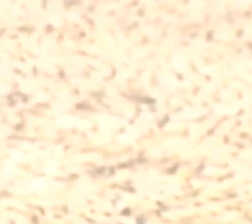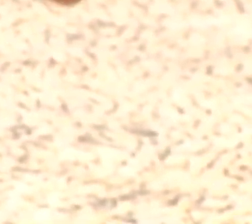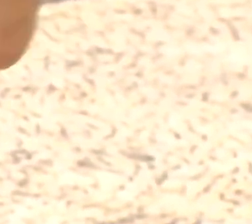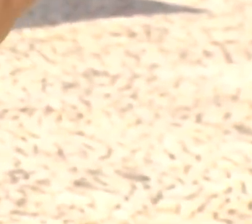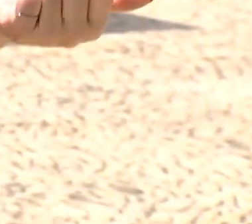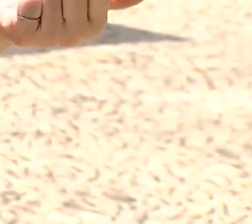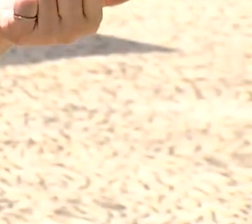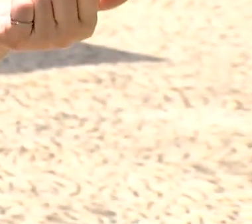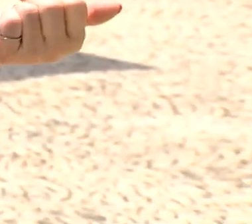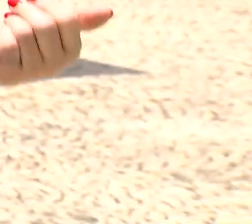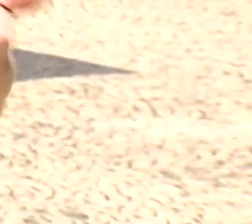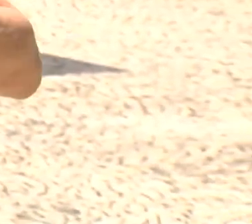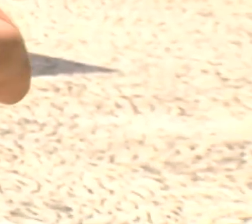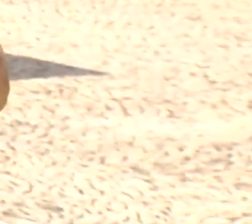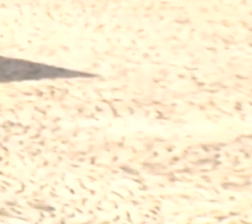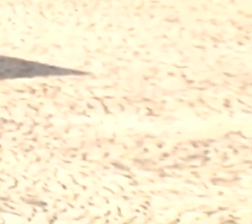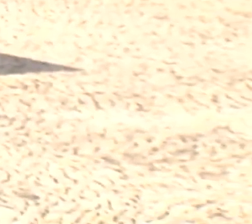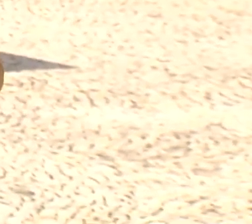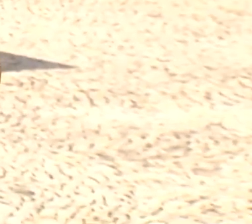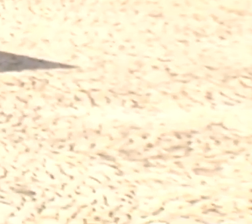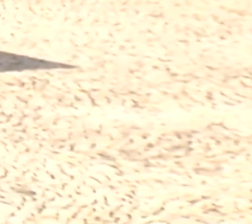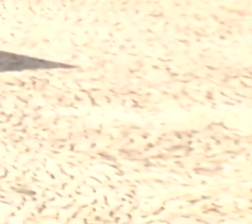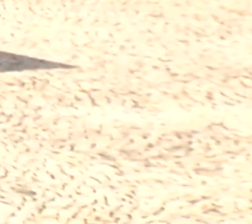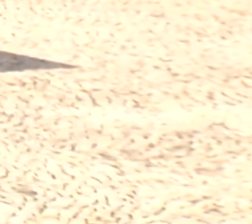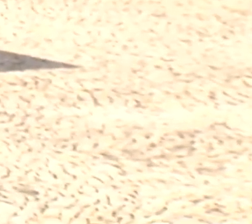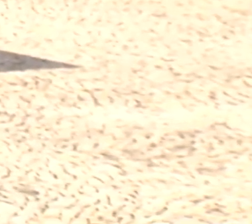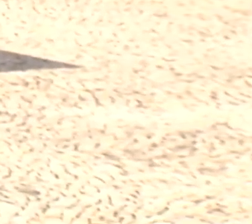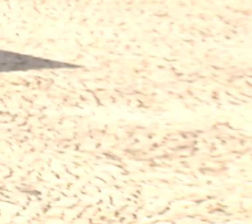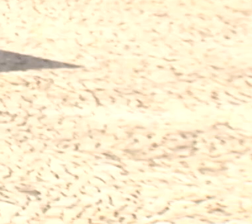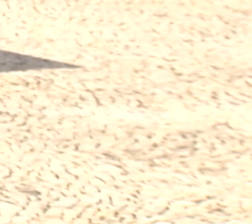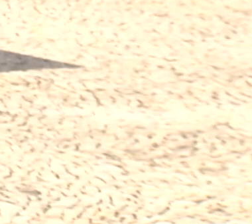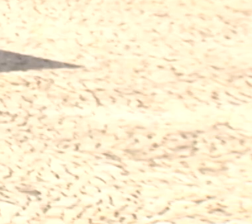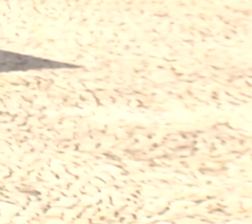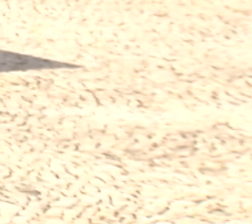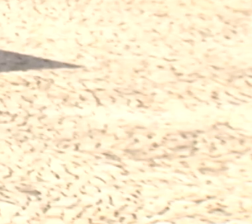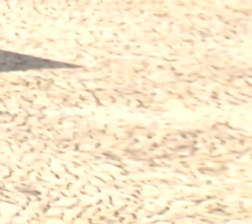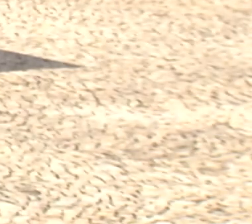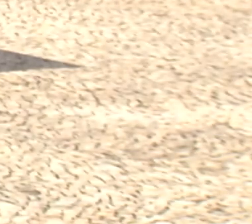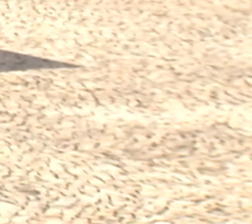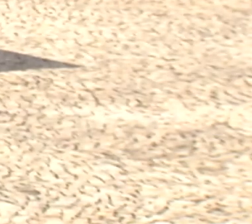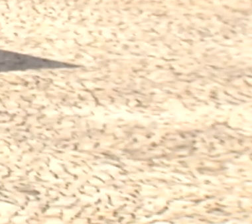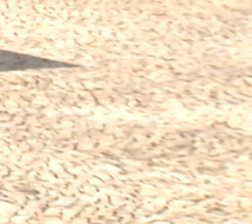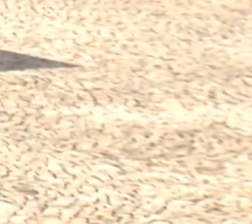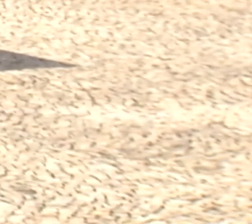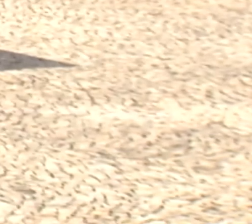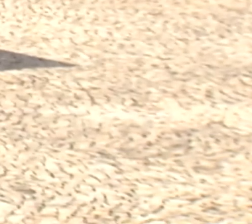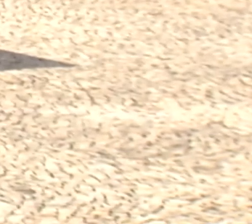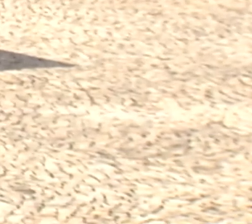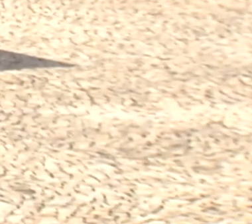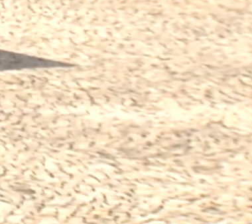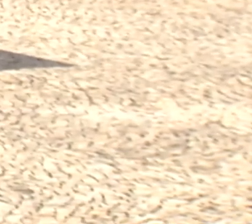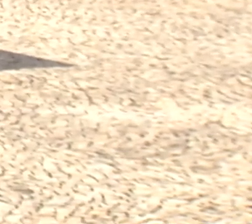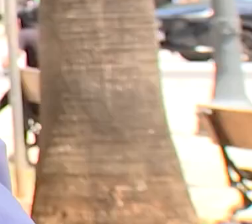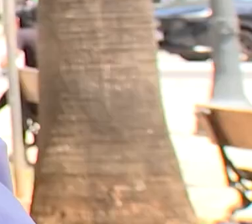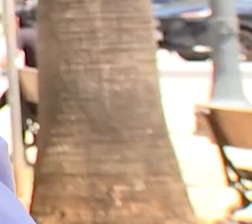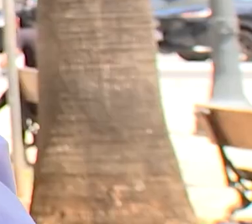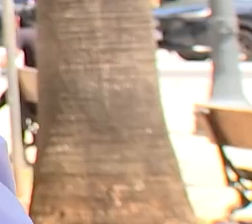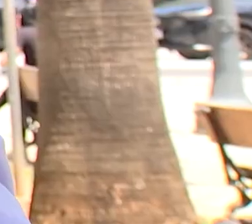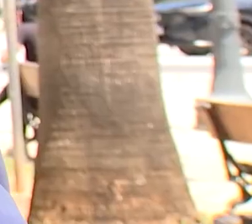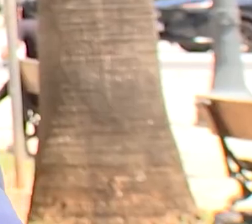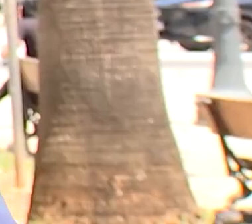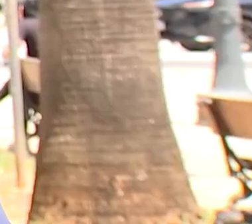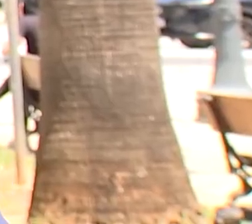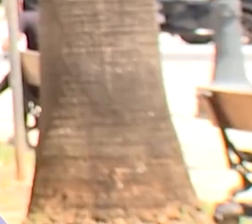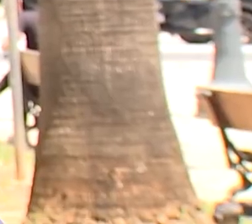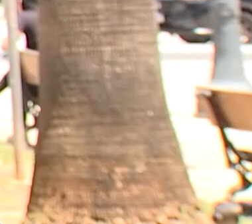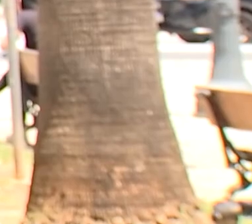gente veio aqui para o centro de Campinas, no Lago do Rosário, para ouvir das pessoas se elas também têm algum sentimento de nostalgia. O Carlos